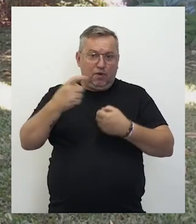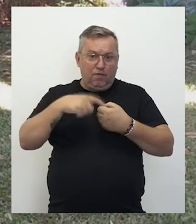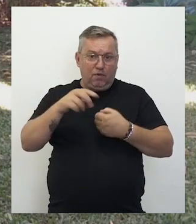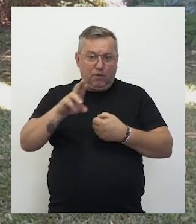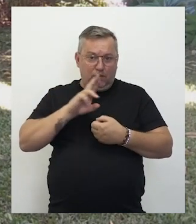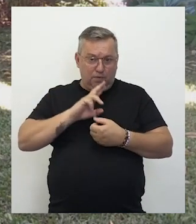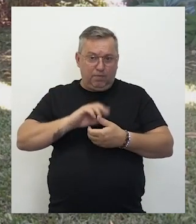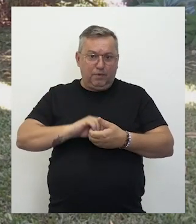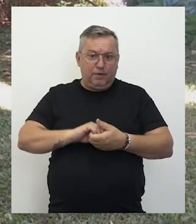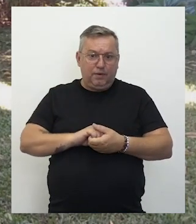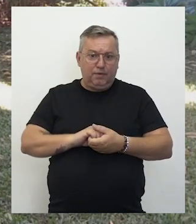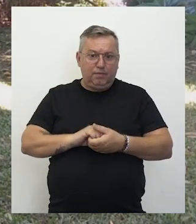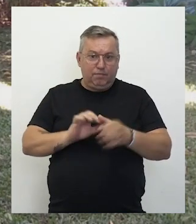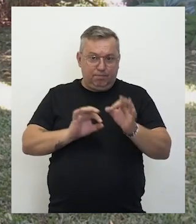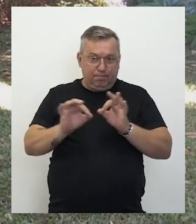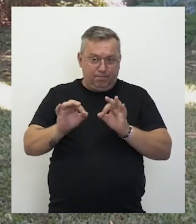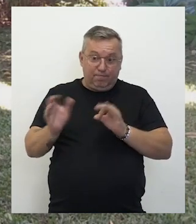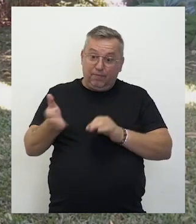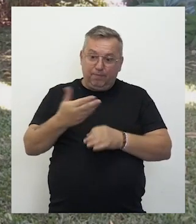resposta. Preparados?